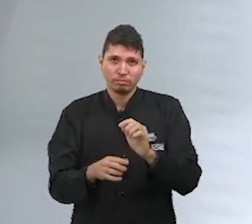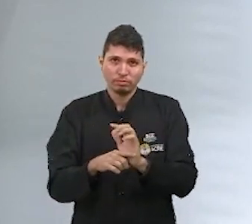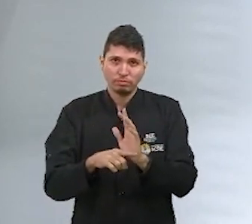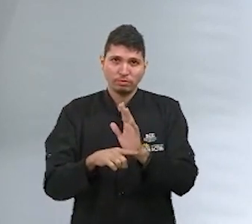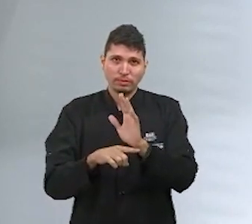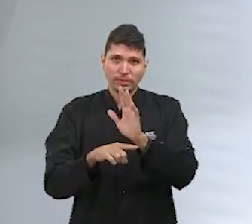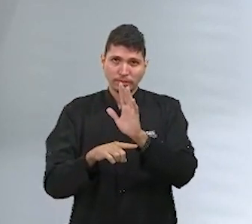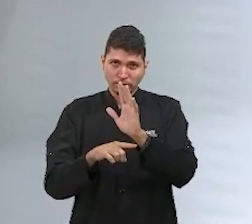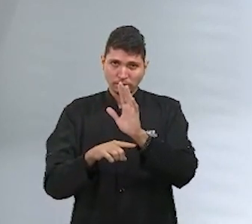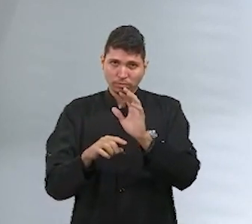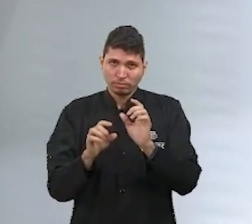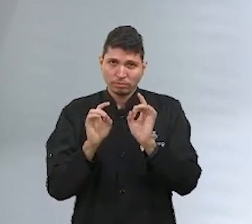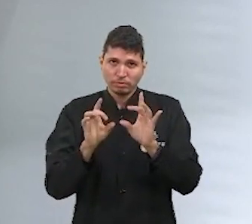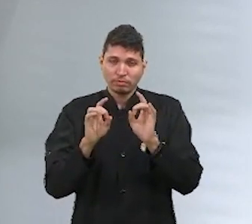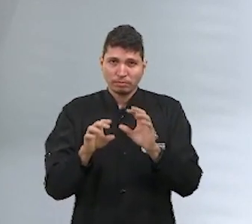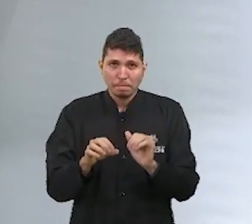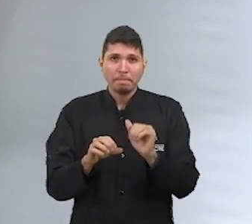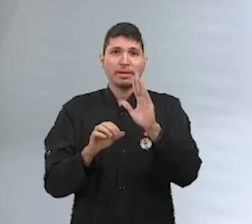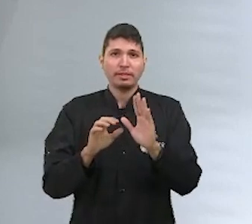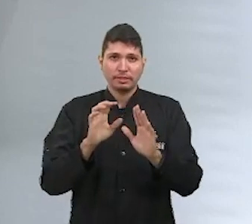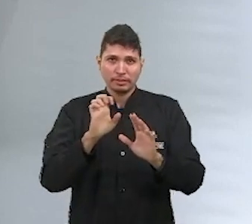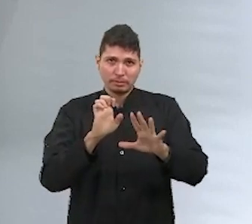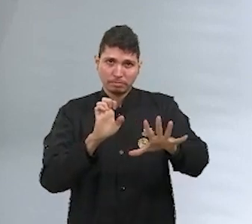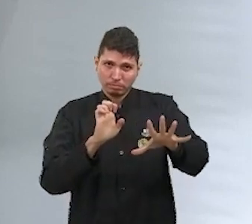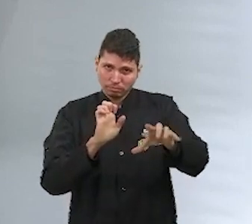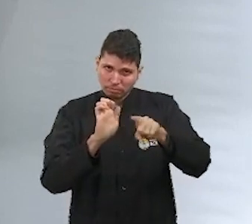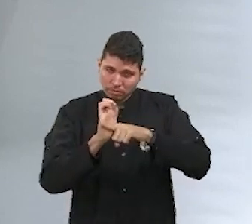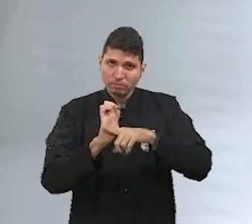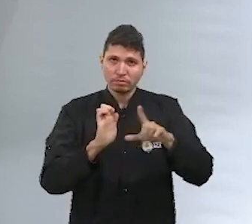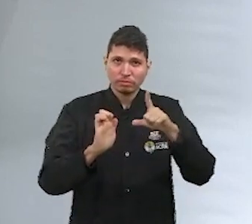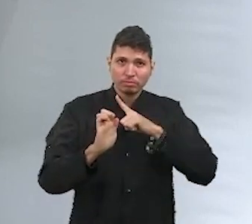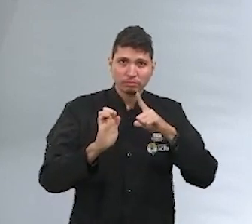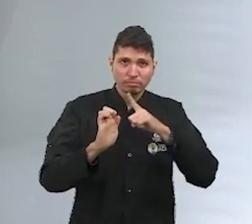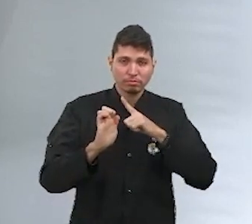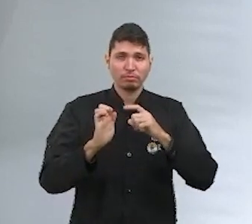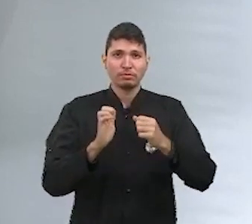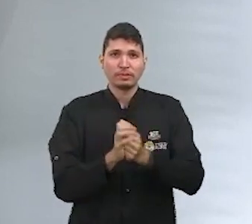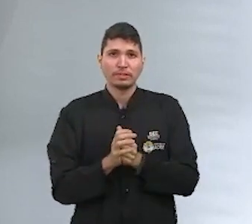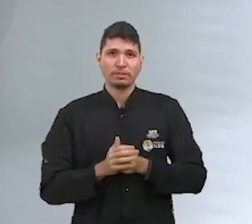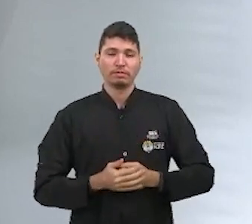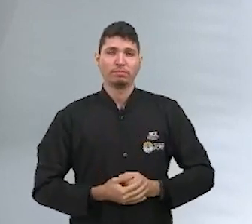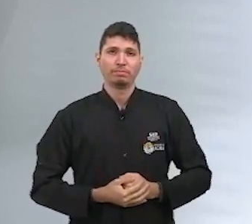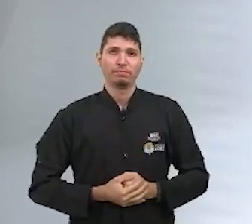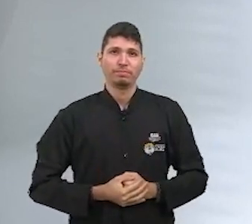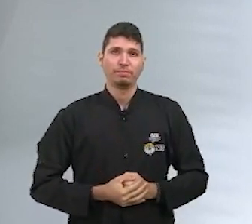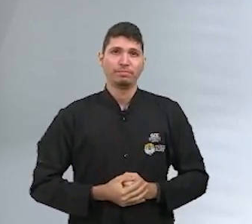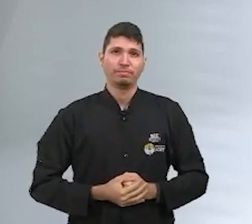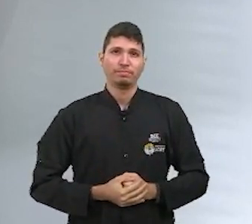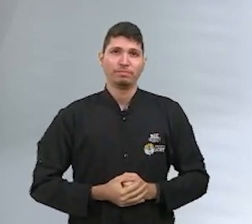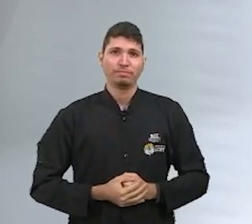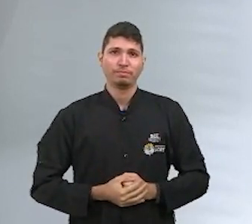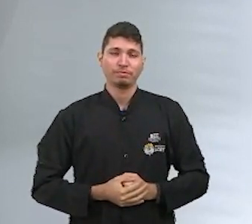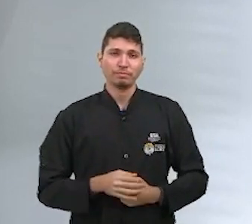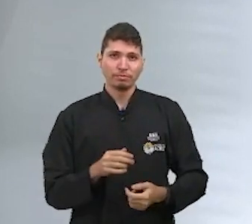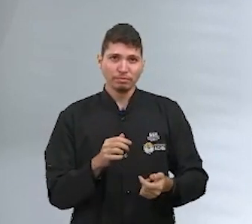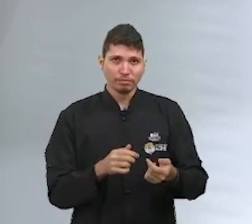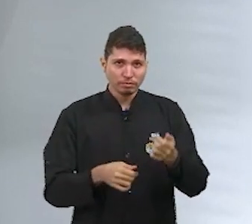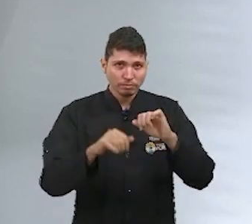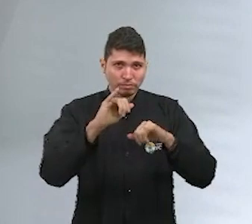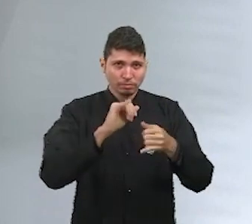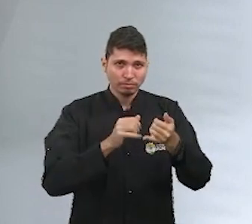mais eletronegativo esse elemento é considerado. Então, analisando todas essas hipóteses, o elemento químico da